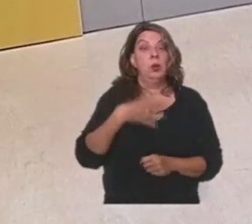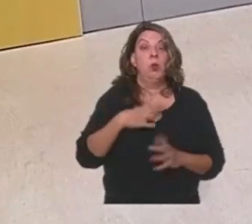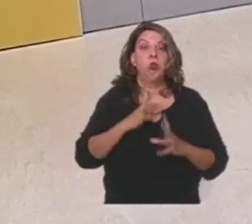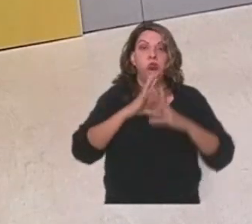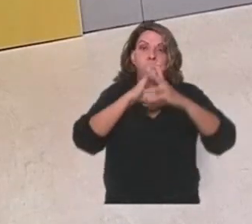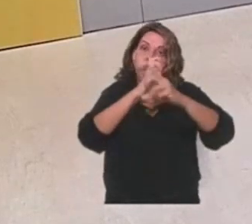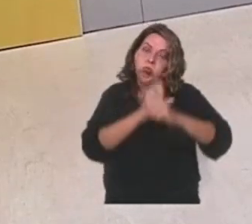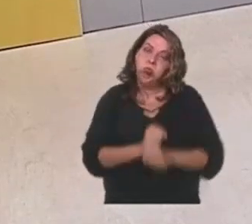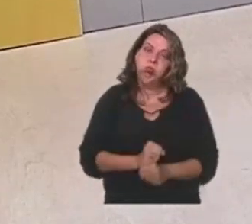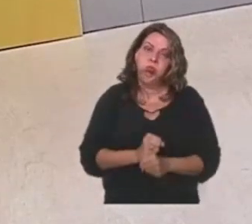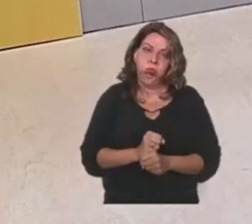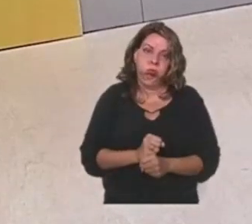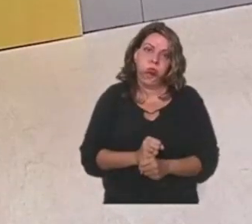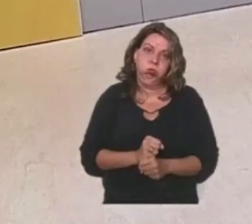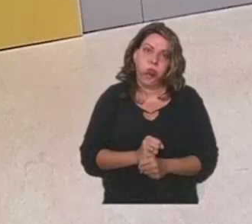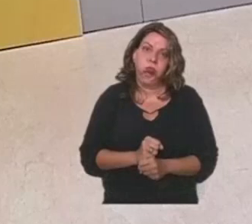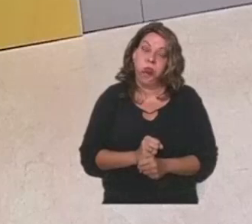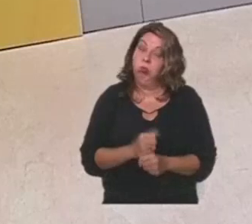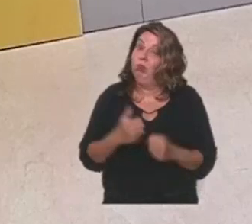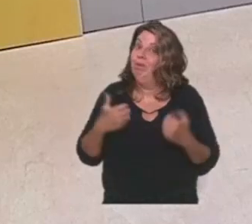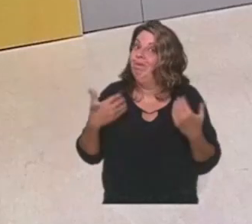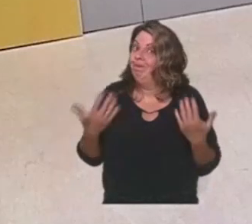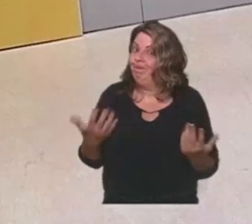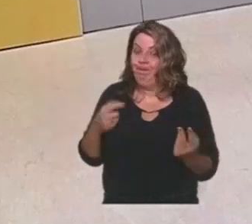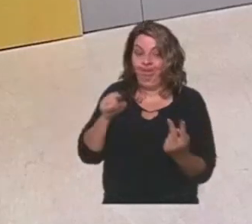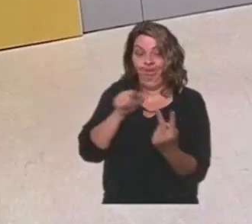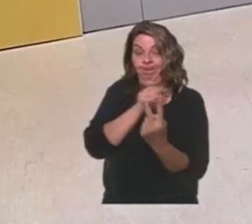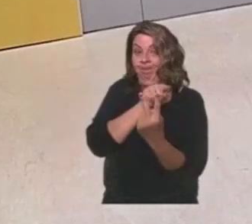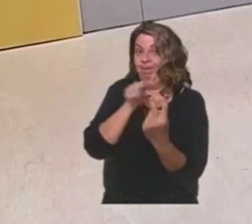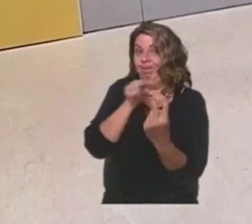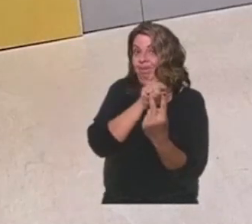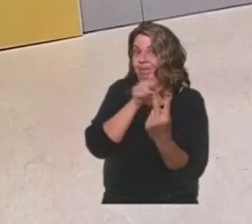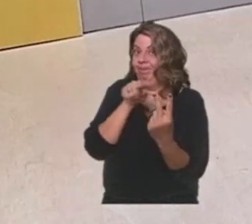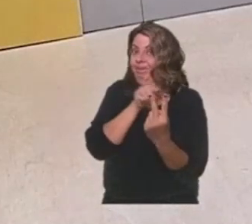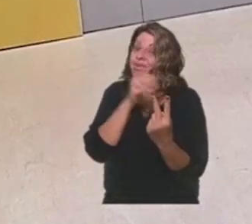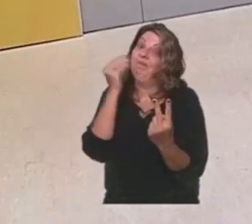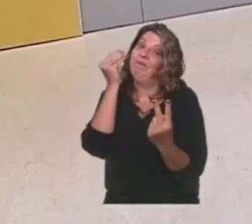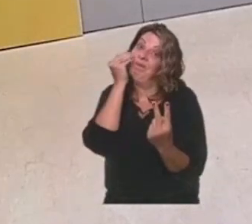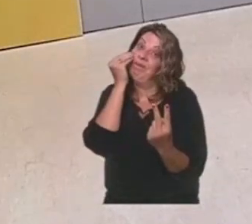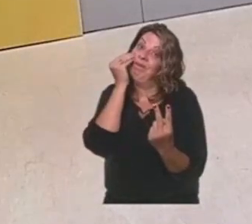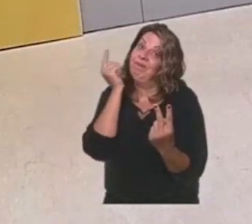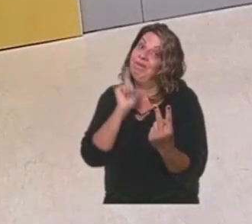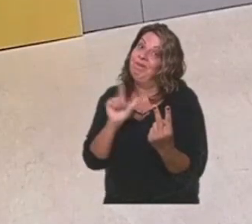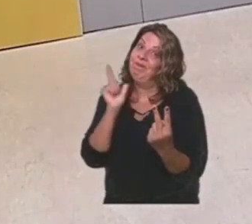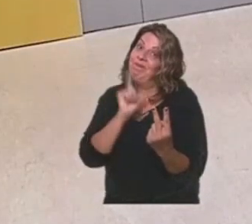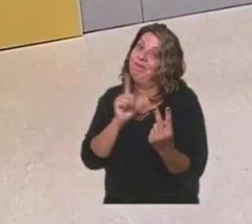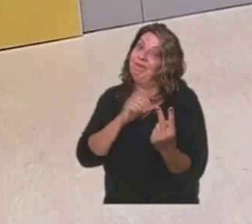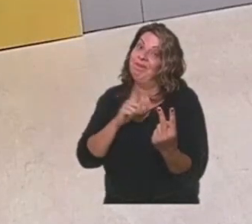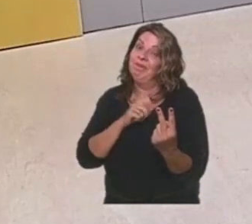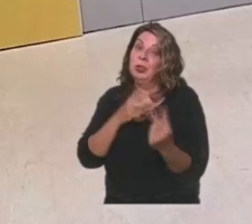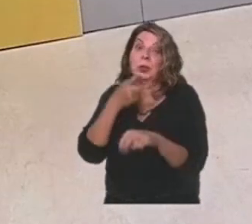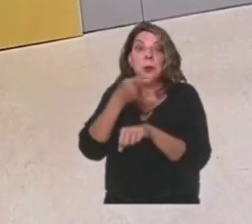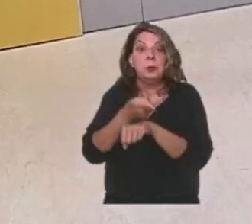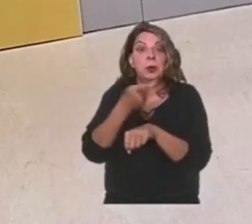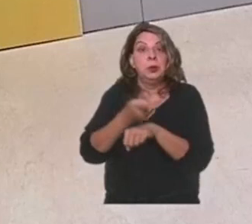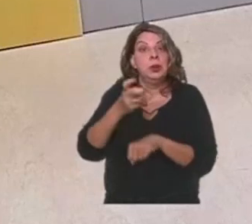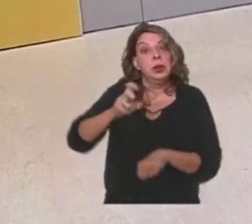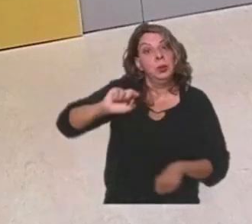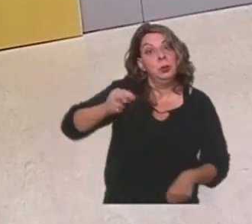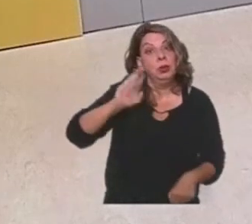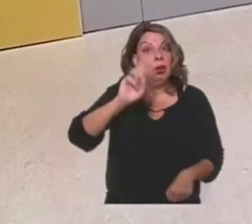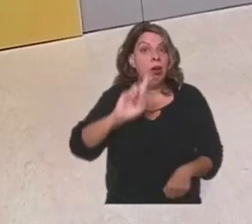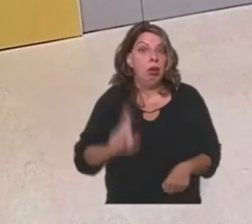bolinhas foram chamadas e esses dois títulos aí estão querendo faturar o prêmio de 5